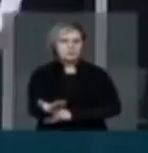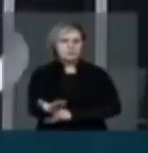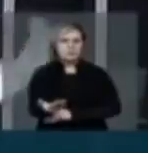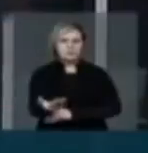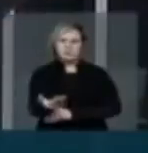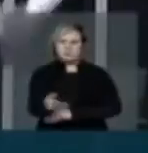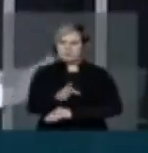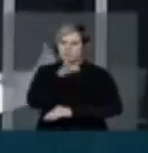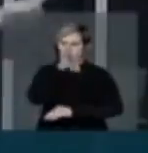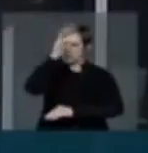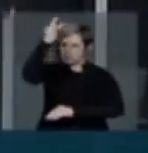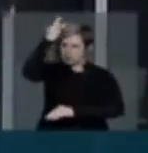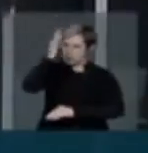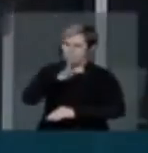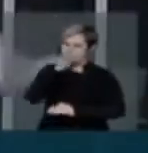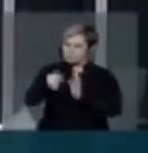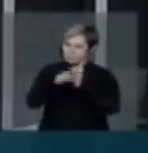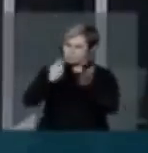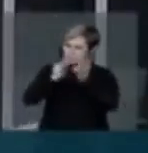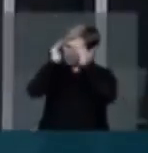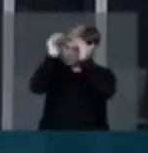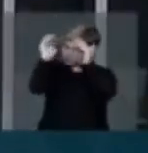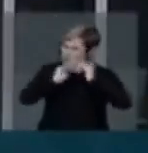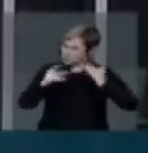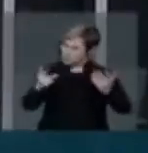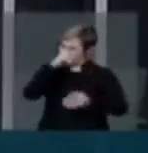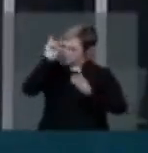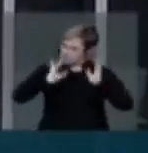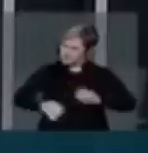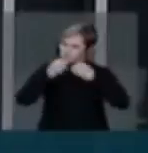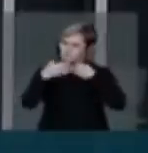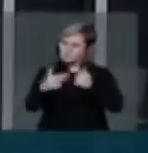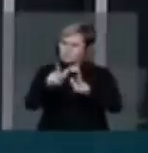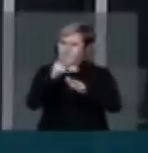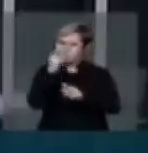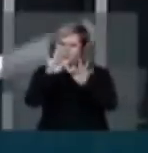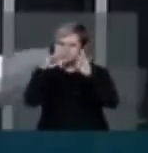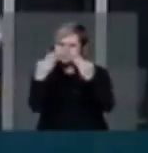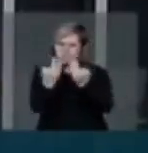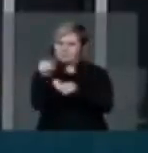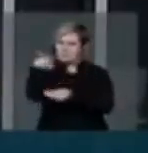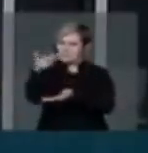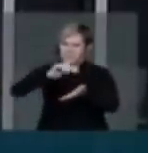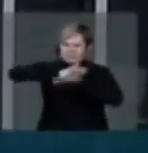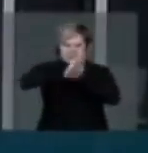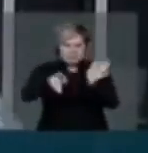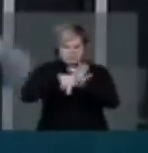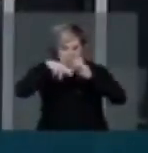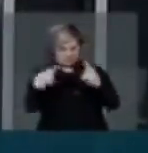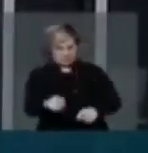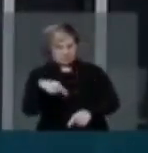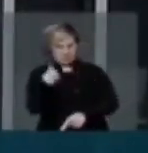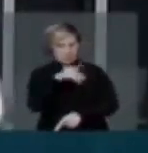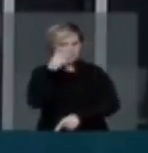Isso é o cúmulo do absurdo, isso é um desrespeito aos deputados que aqui estão, cidadãos de bens, pais de família, e ele querendo colocar os deputados